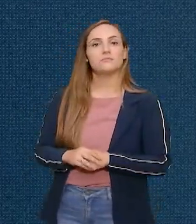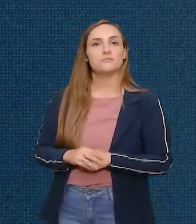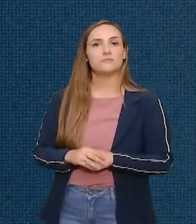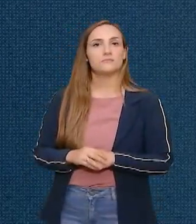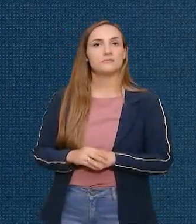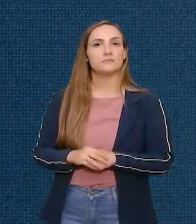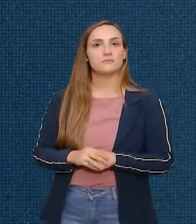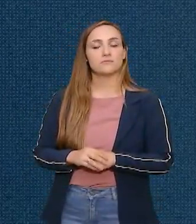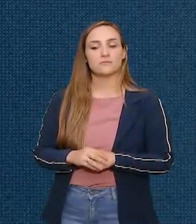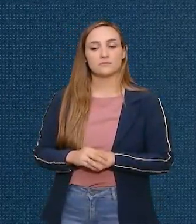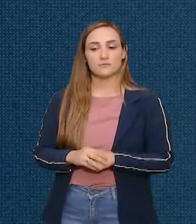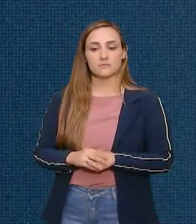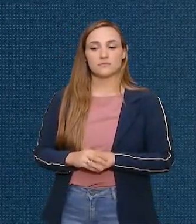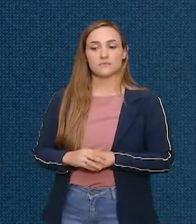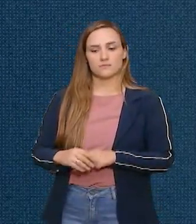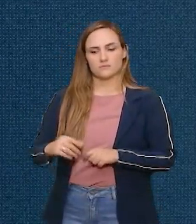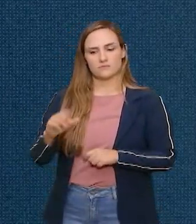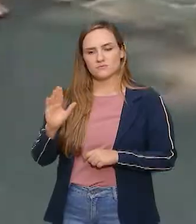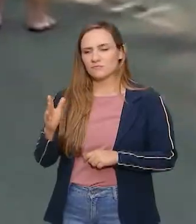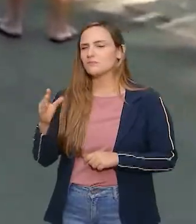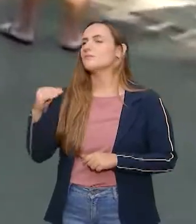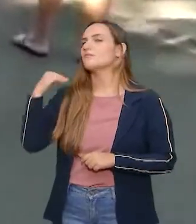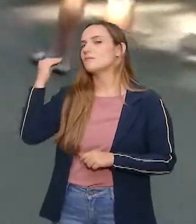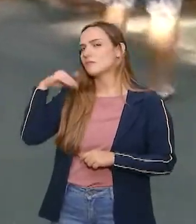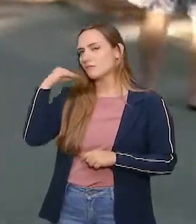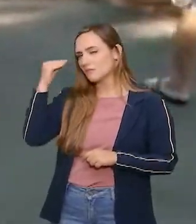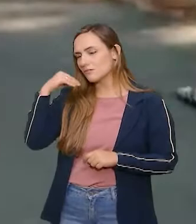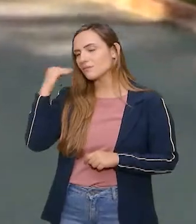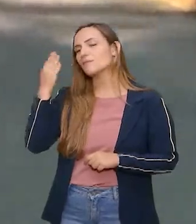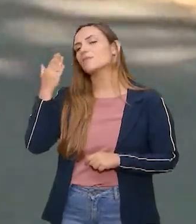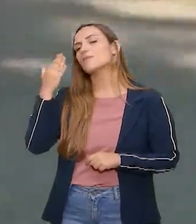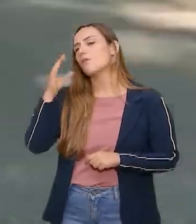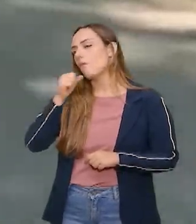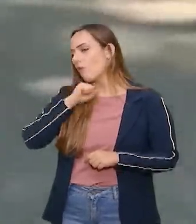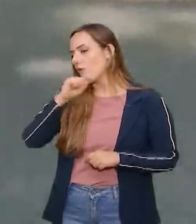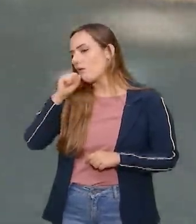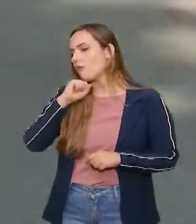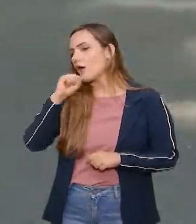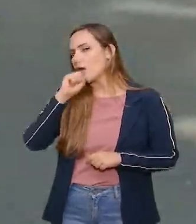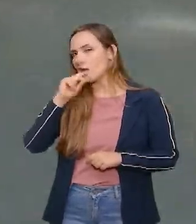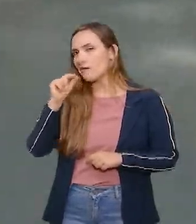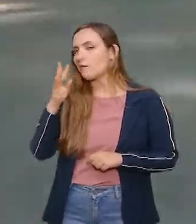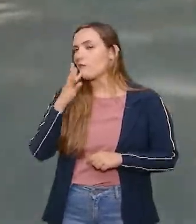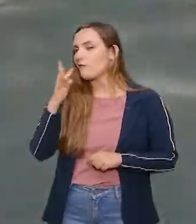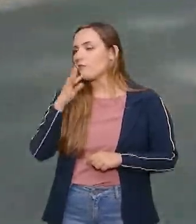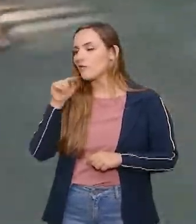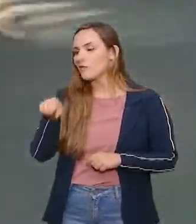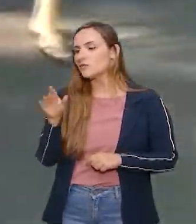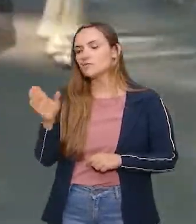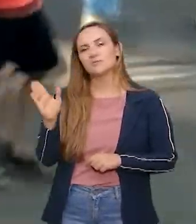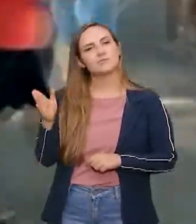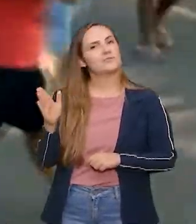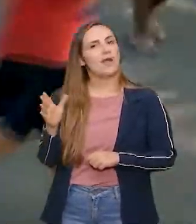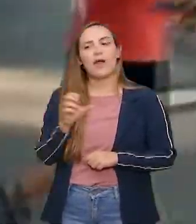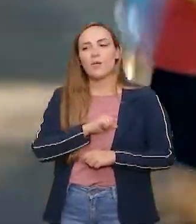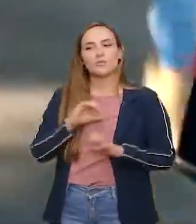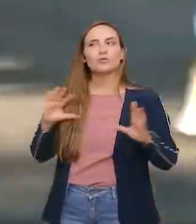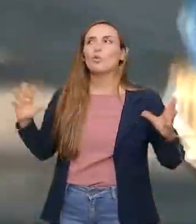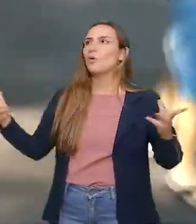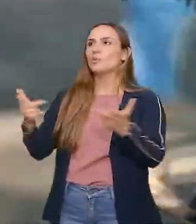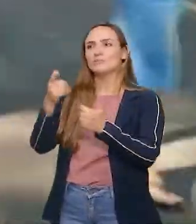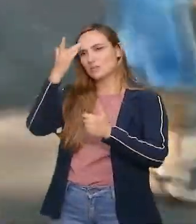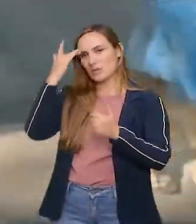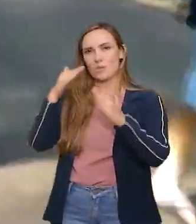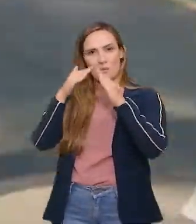condomínio onde Andréia mora há mais de uma década. Velho conhecido, é o mascote de outros moradores também.